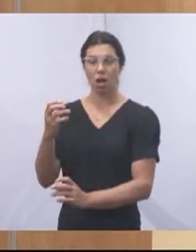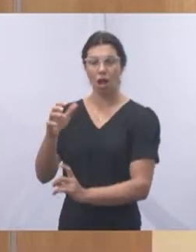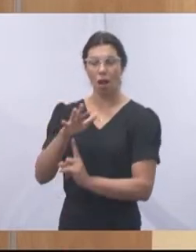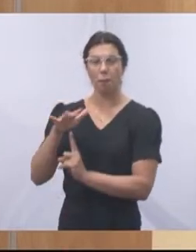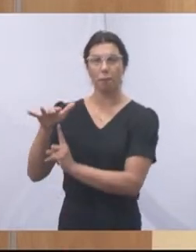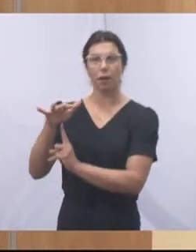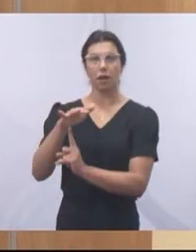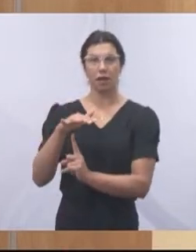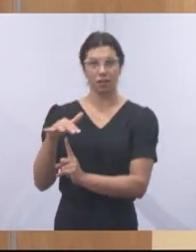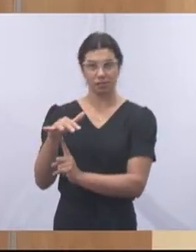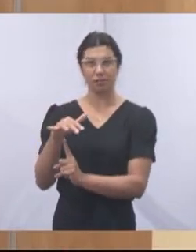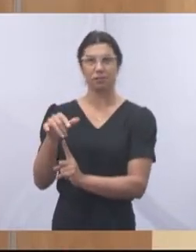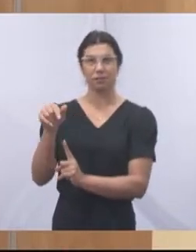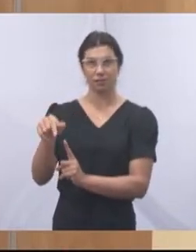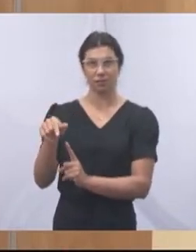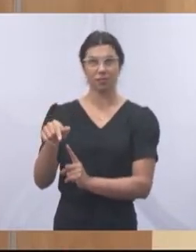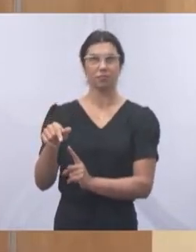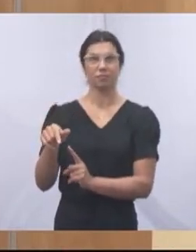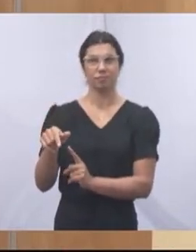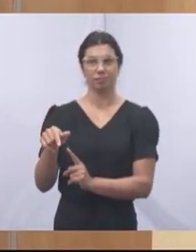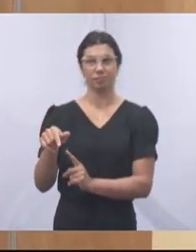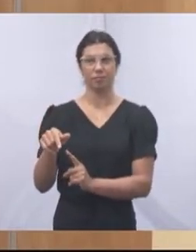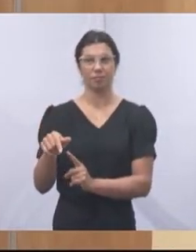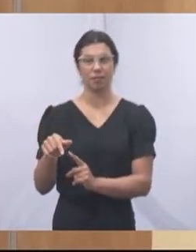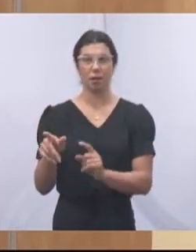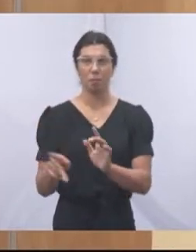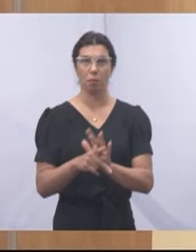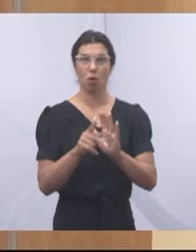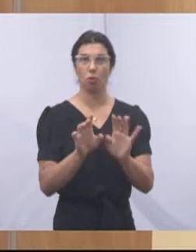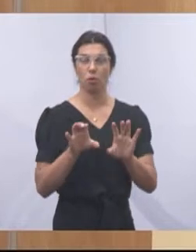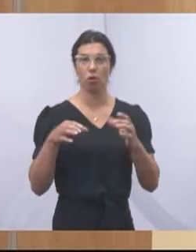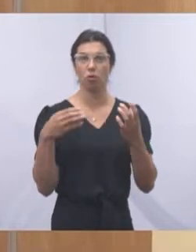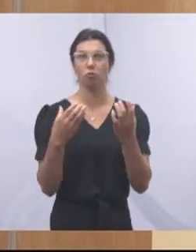lugar. E